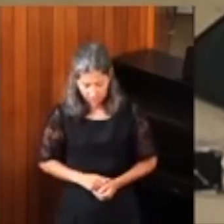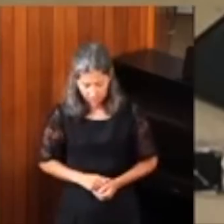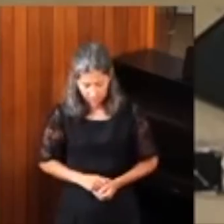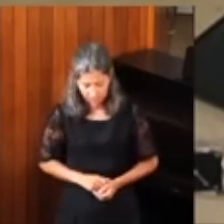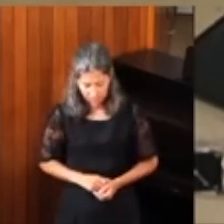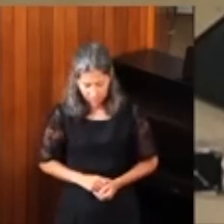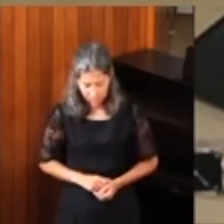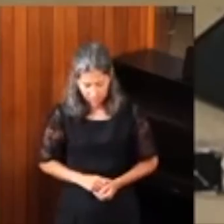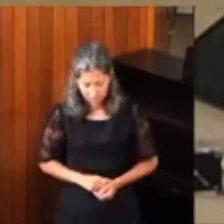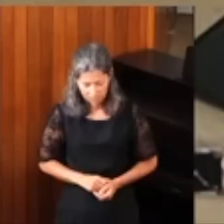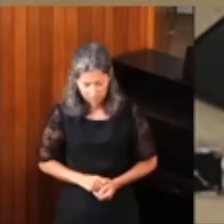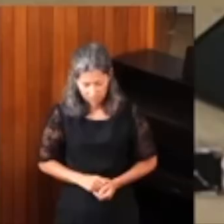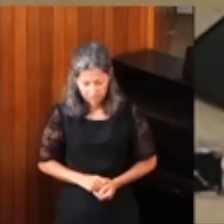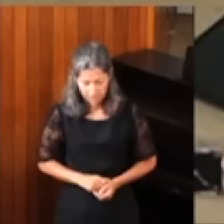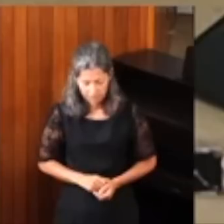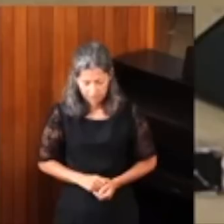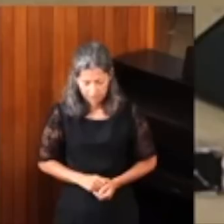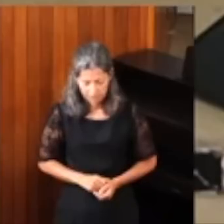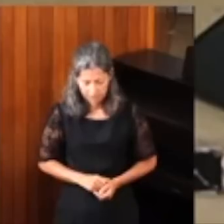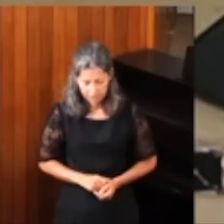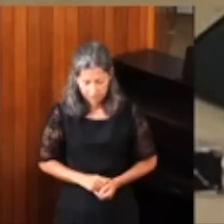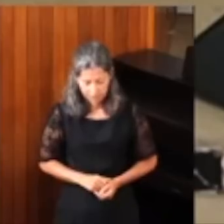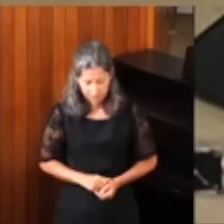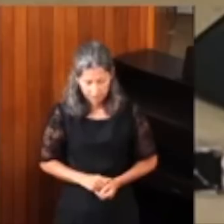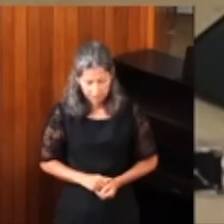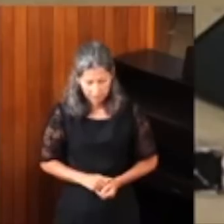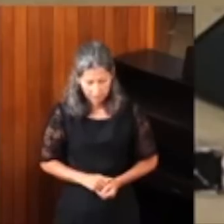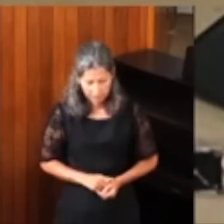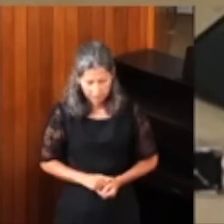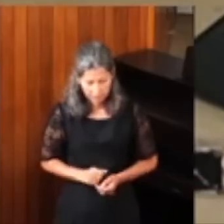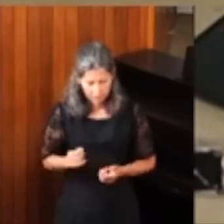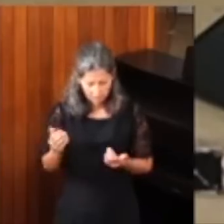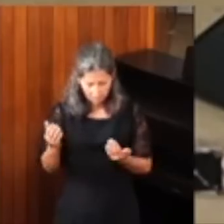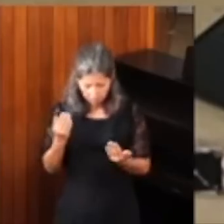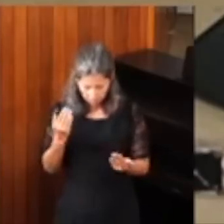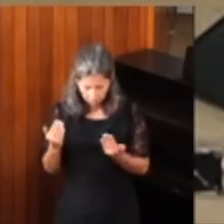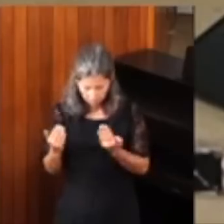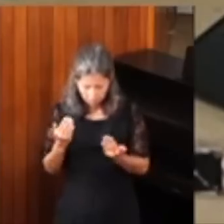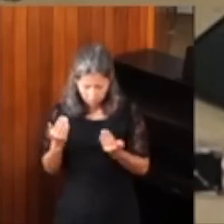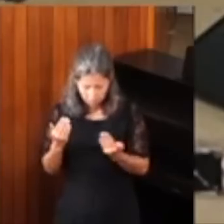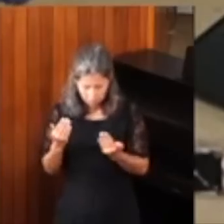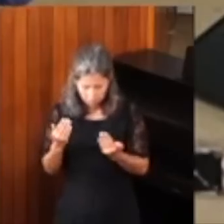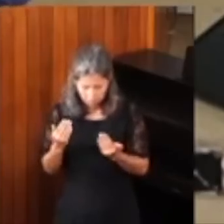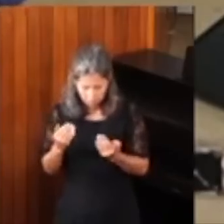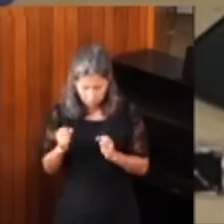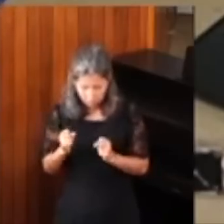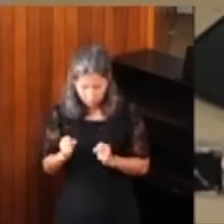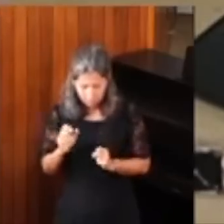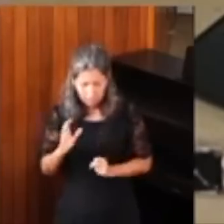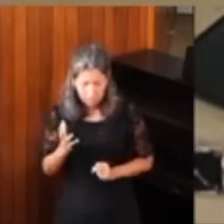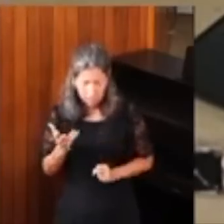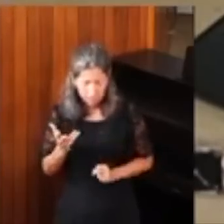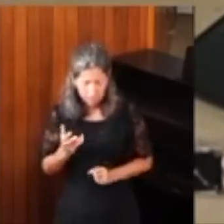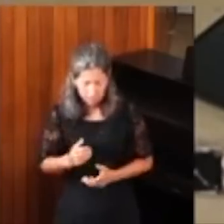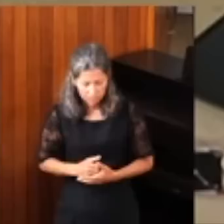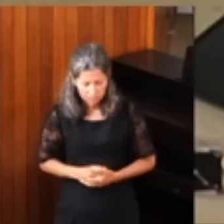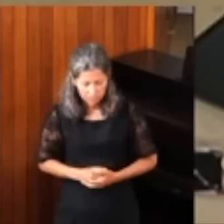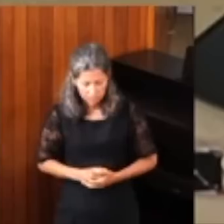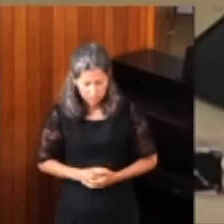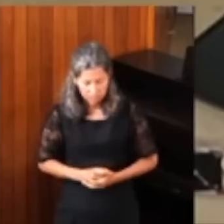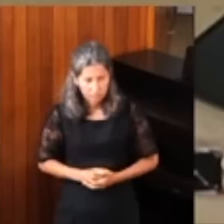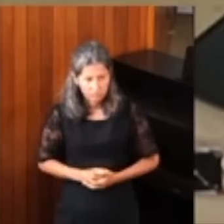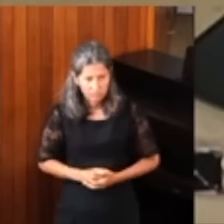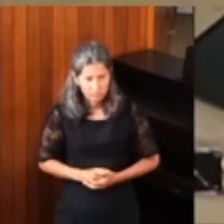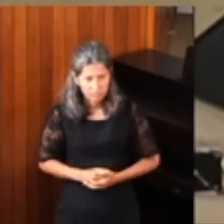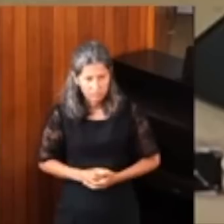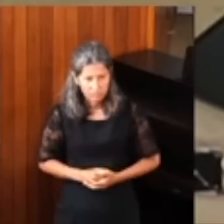foi o desapontamento de 1844. A gente pode fazer uma comparação com um desapontamento anterior a esse. Vamos viajar no